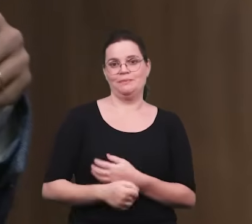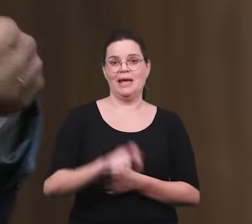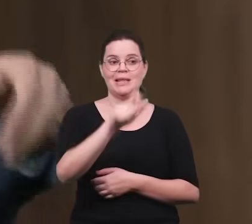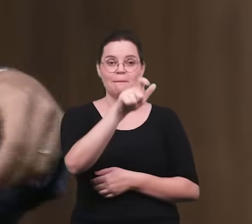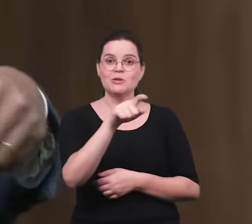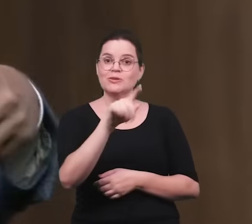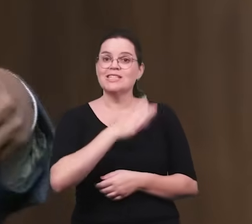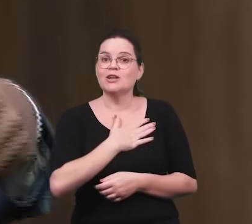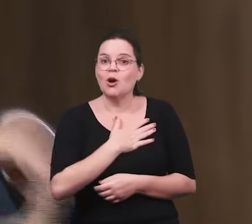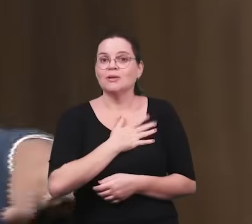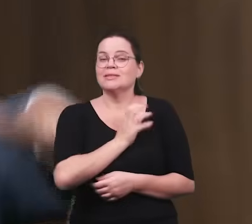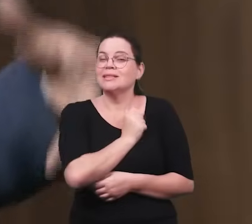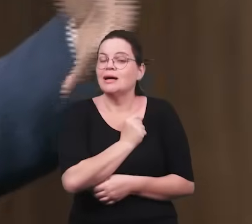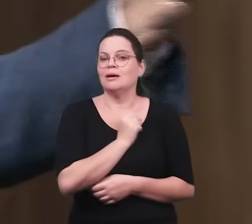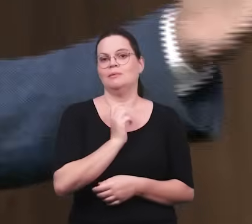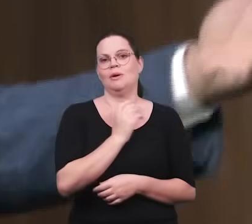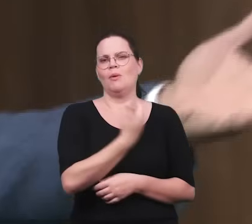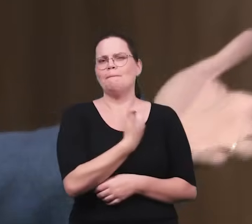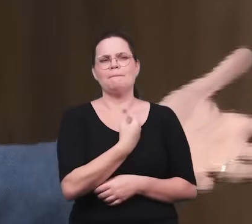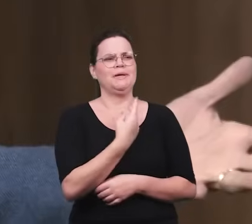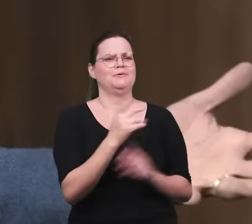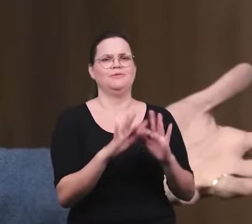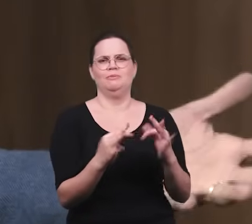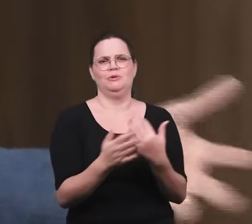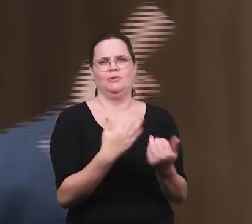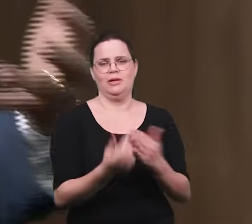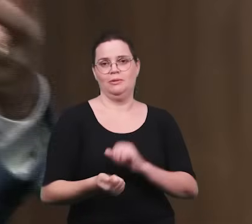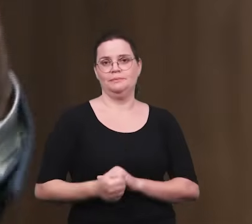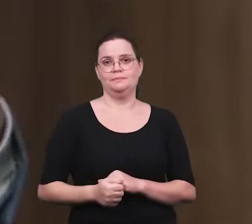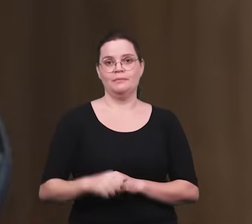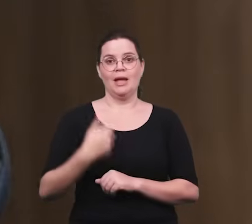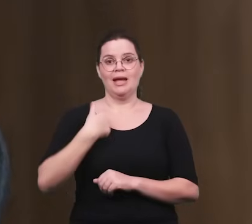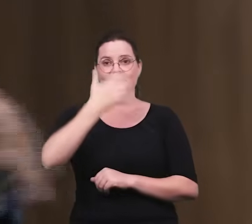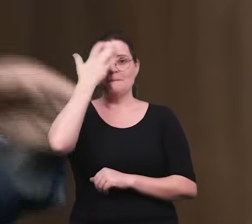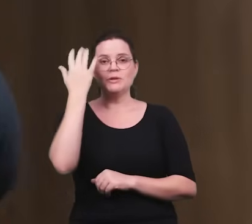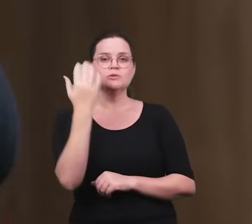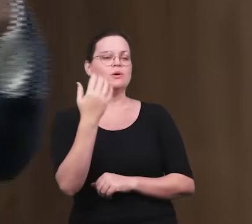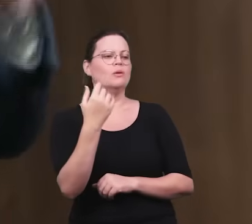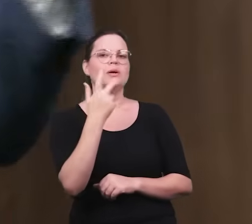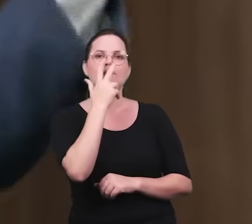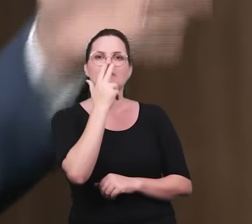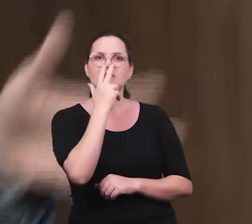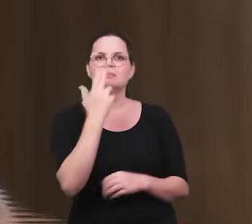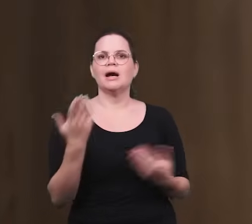um parente seu que mora no exterior, não tem uma igreja perto da casa dele. Cabe a nós, como igreja, nos desvencilhar de